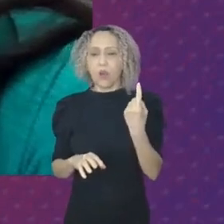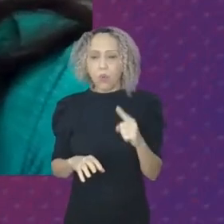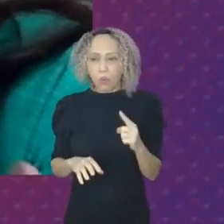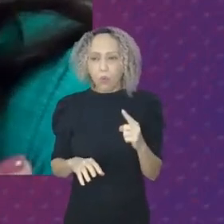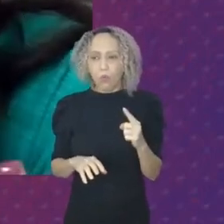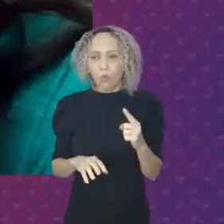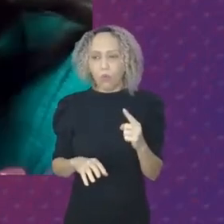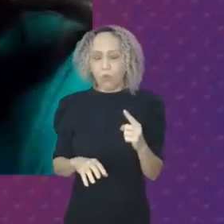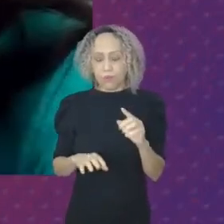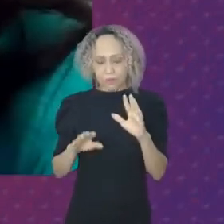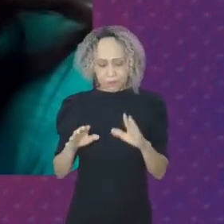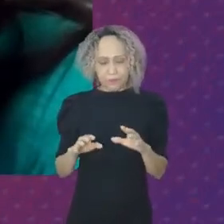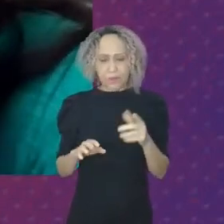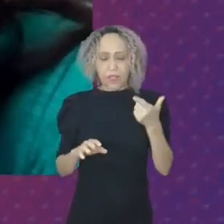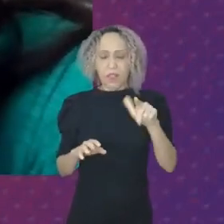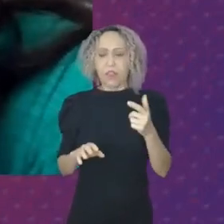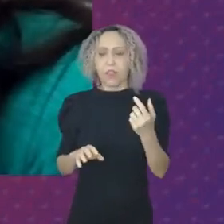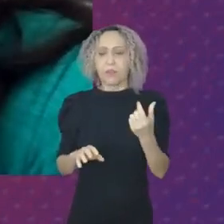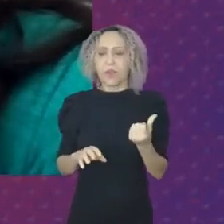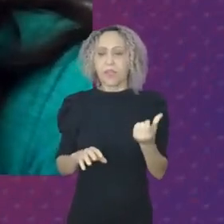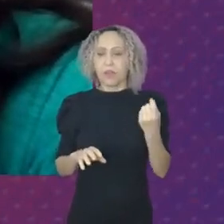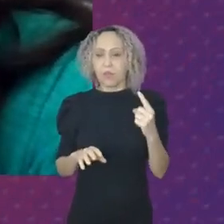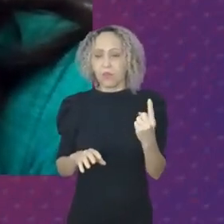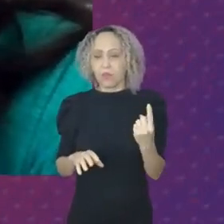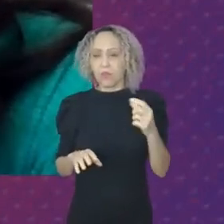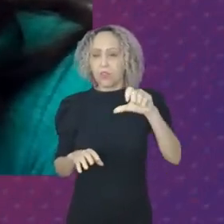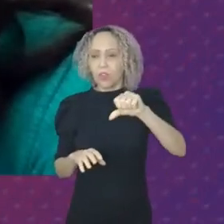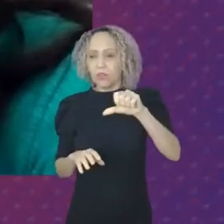0180, né? Repetindo, é o